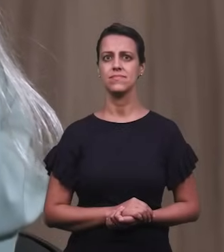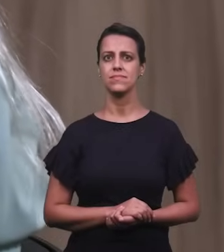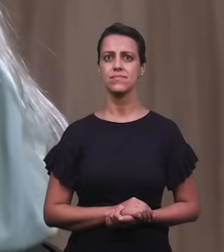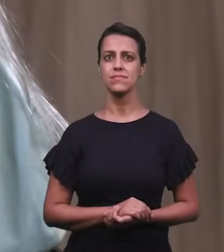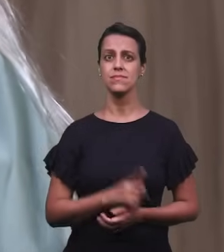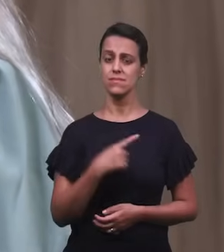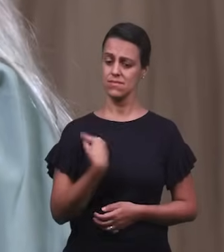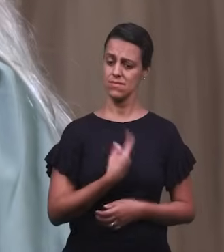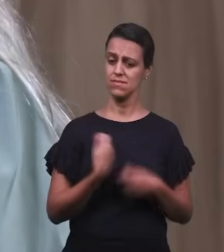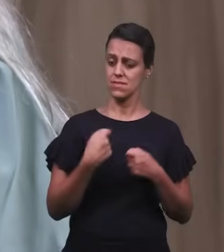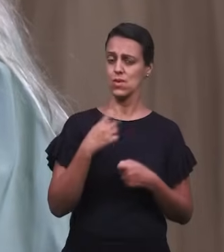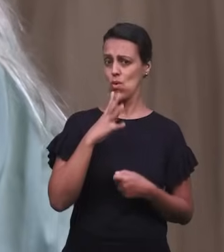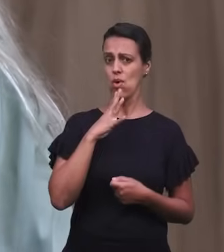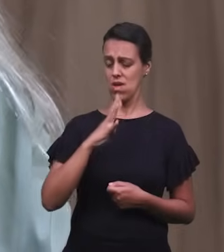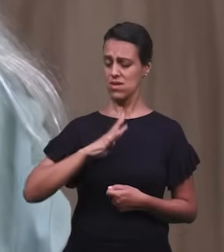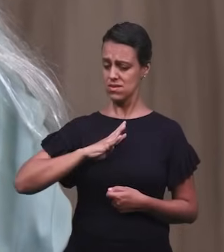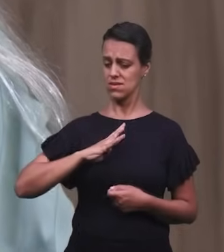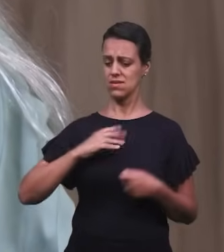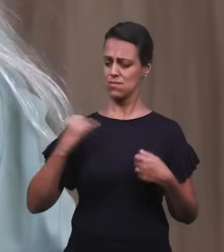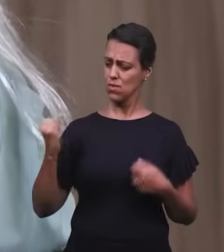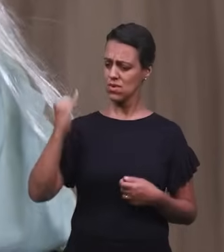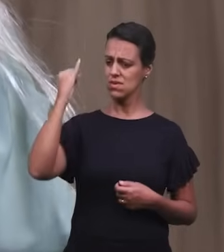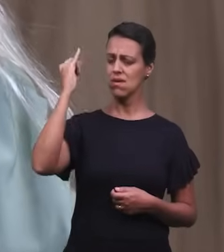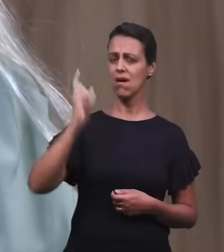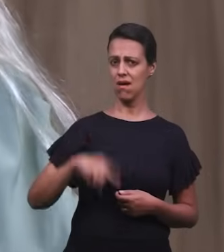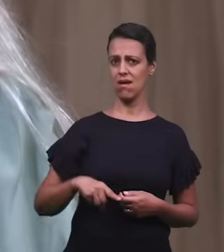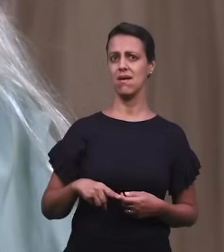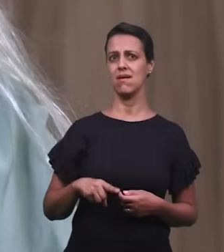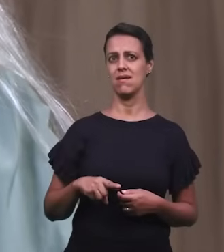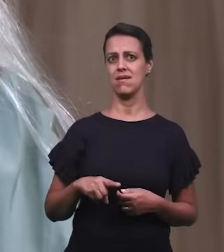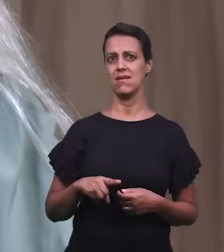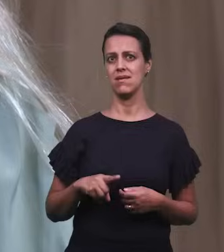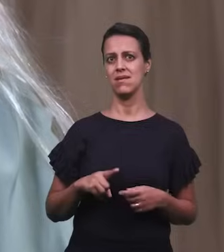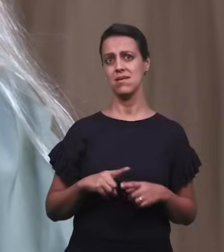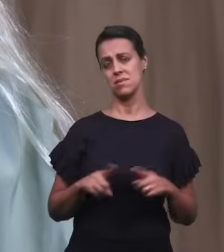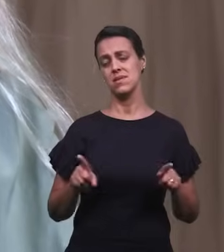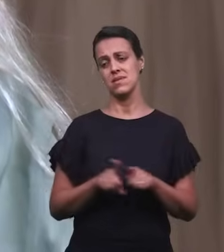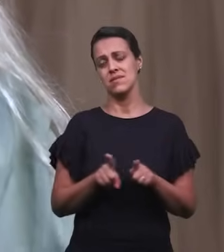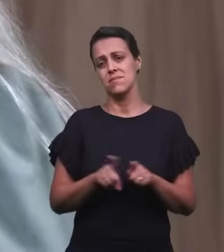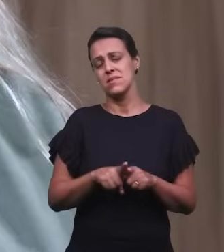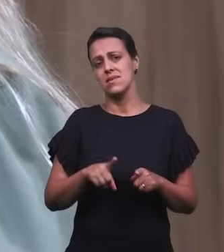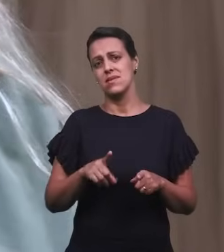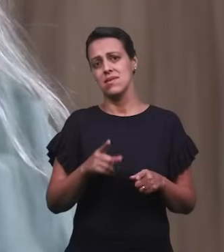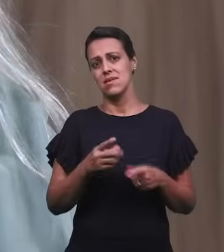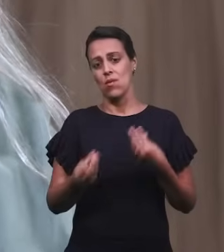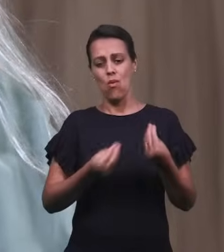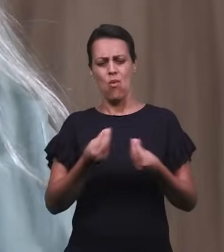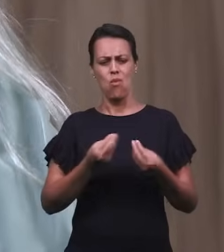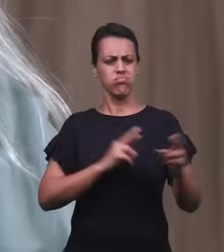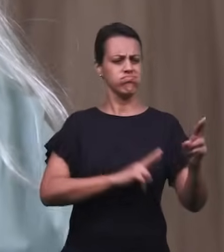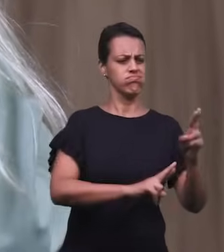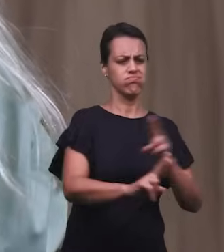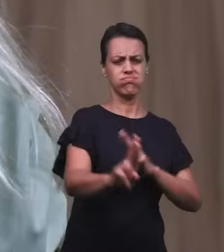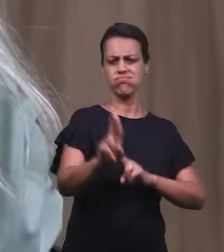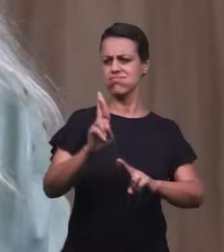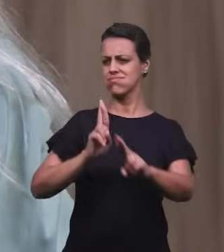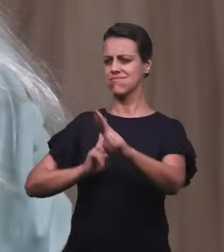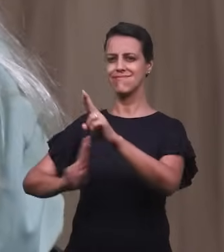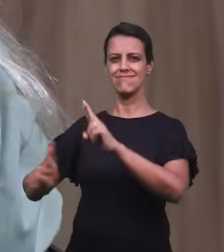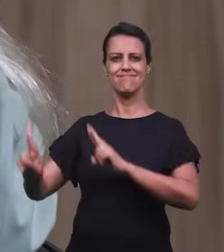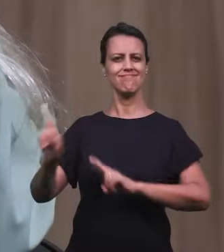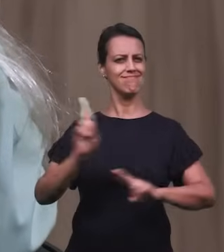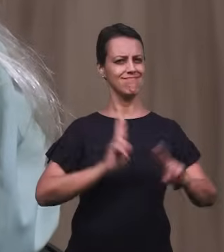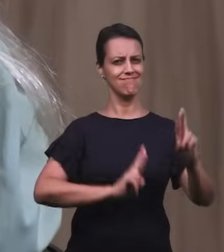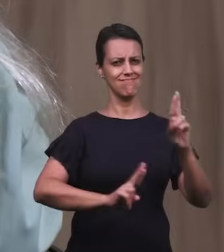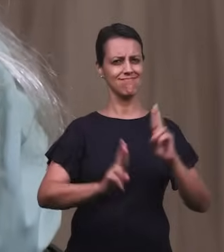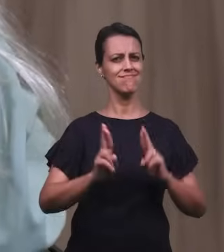Então, conhecer o nosso temperamento é muito importante, mas ter um conhecimento geral também, para eu saber com quem eu estou me relacionando, porque isso facilita os